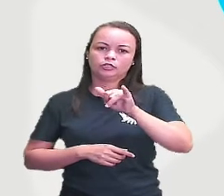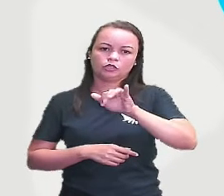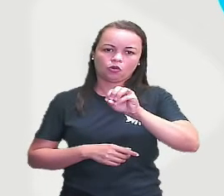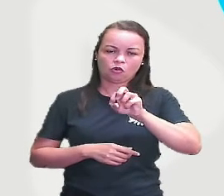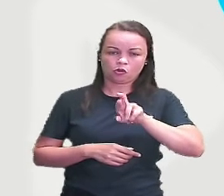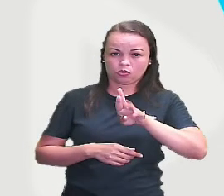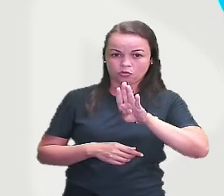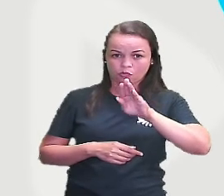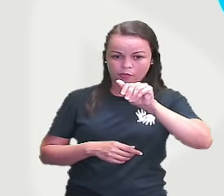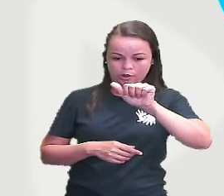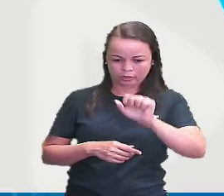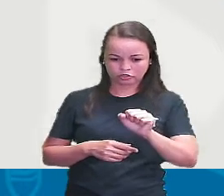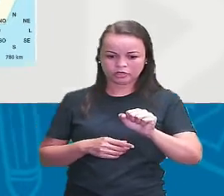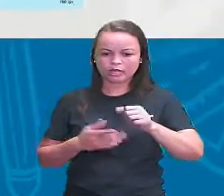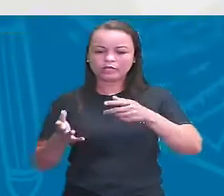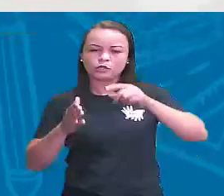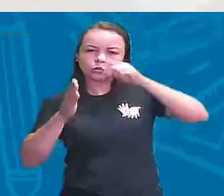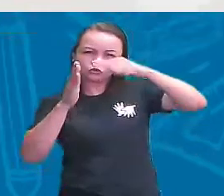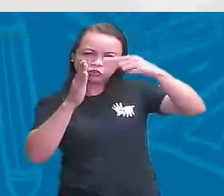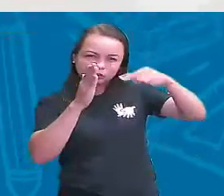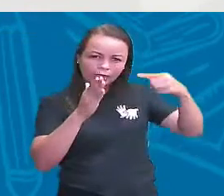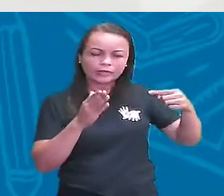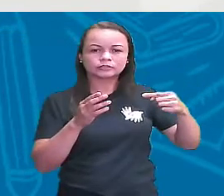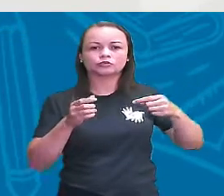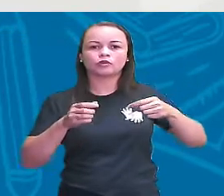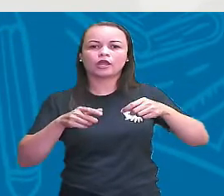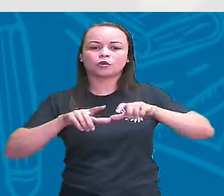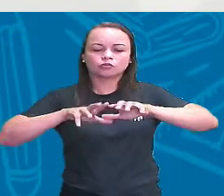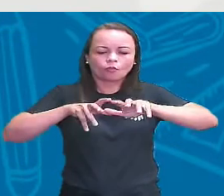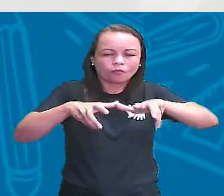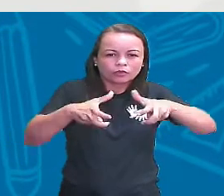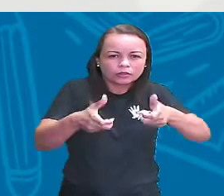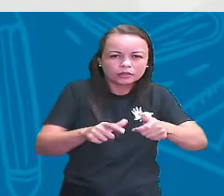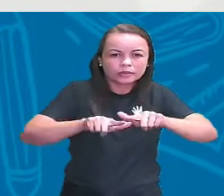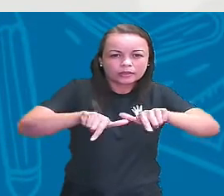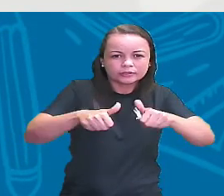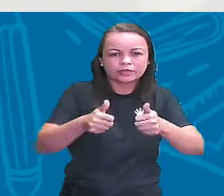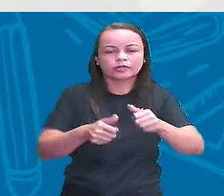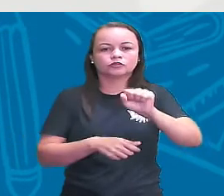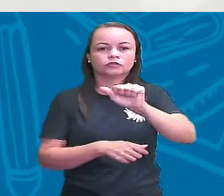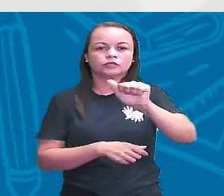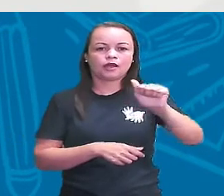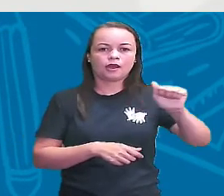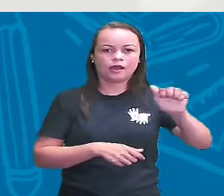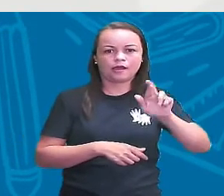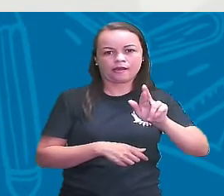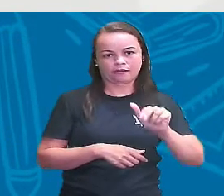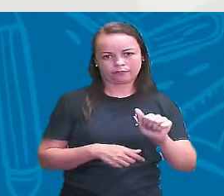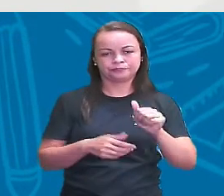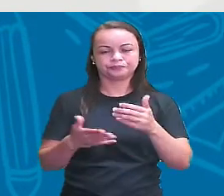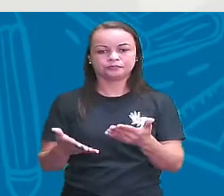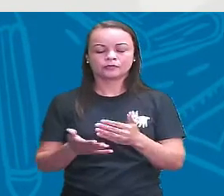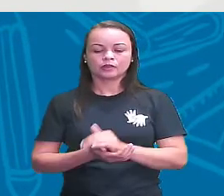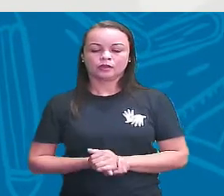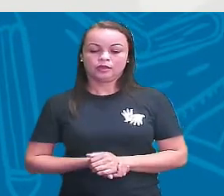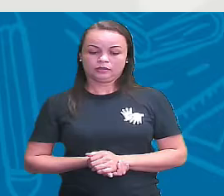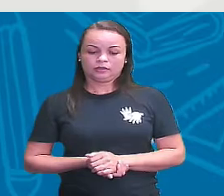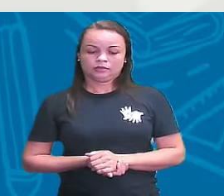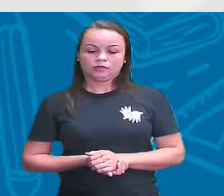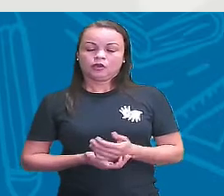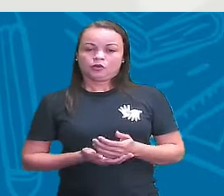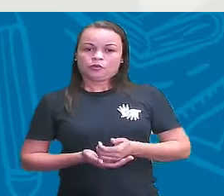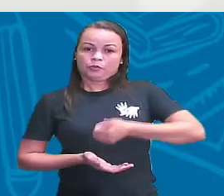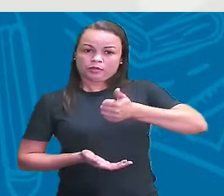deserto do Saara, tá bem, gente? Vamos continuar lá. Então, primeira coisa que a gente precisa saber, o